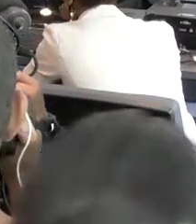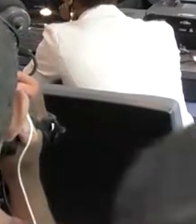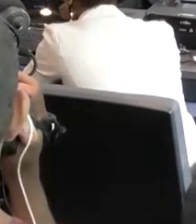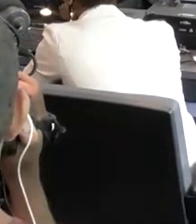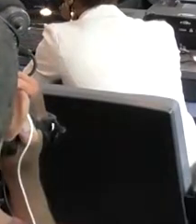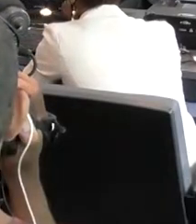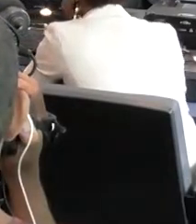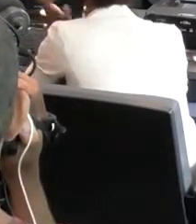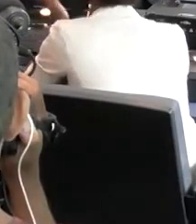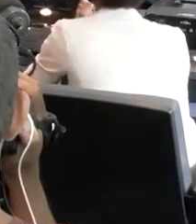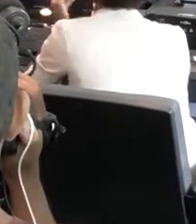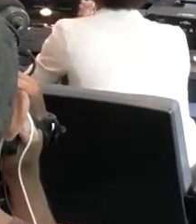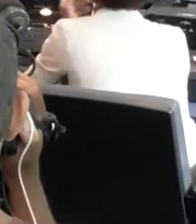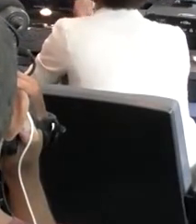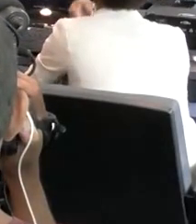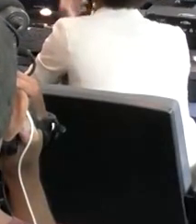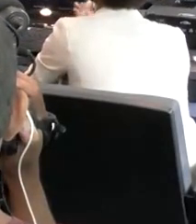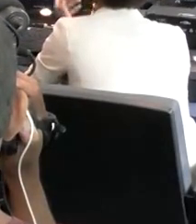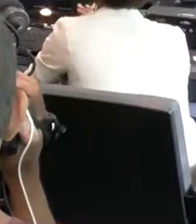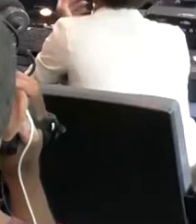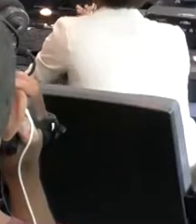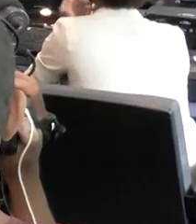E aí